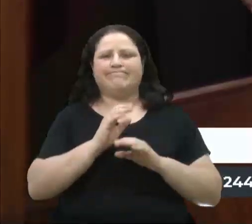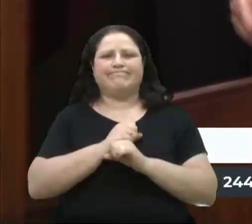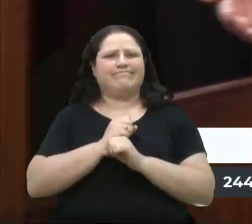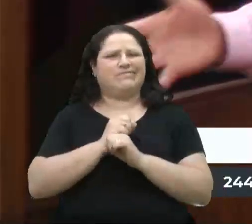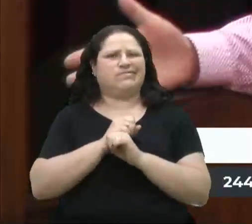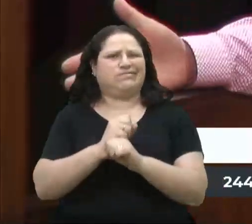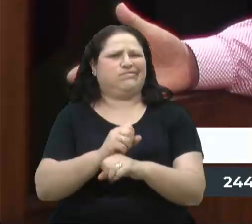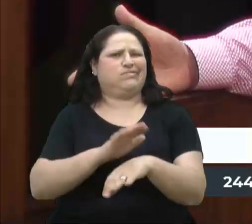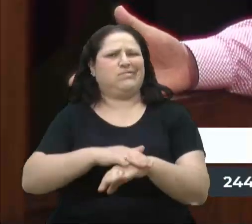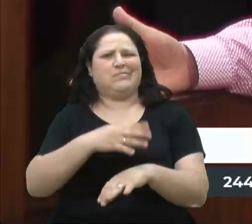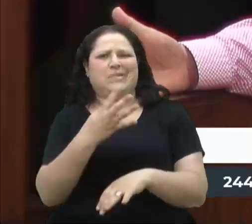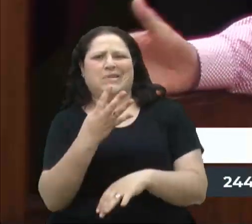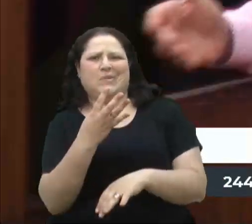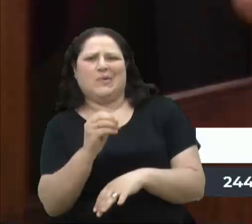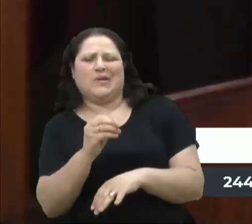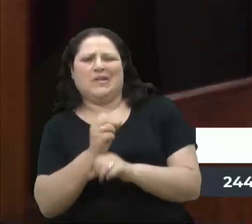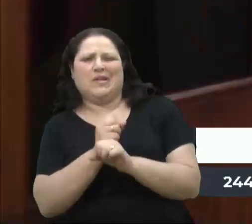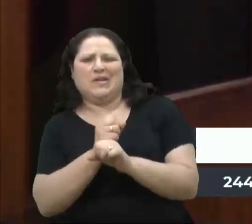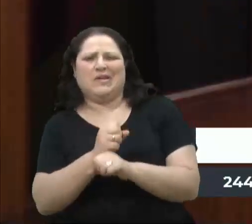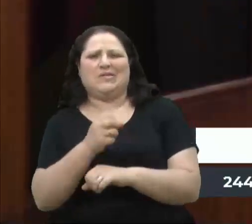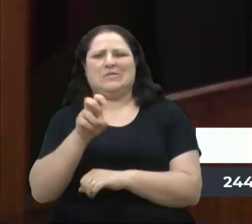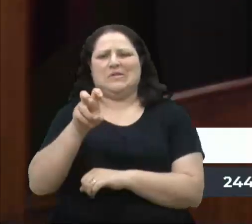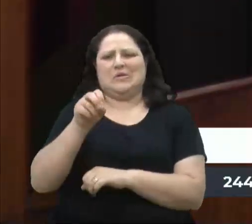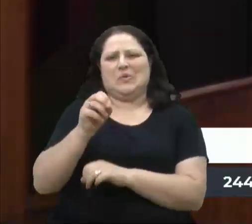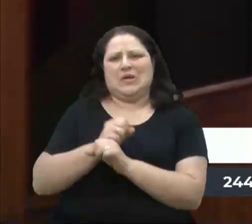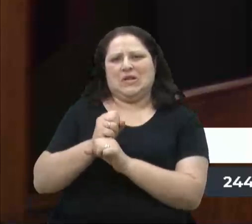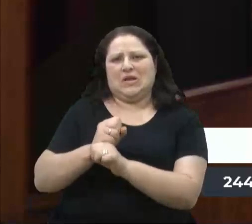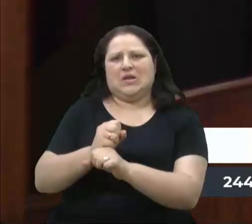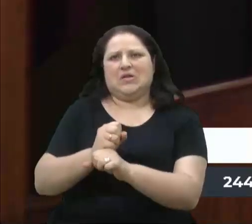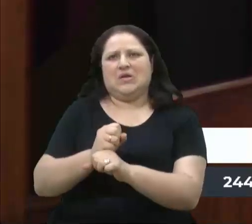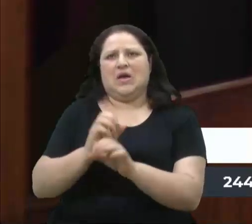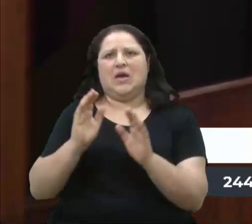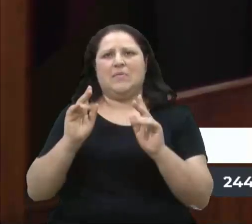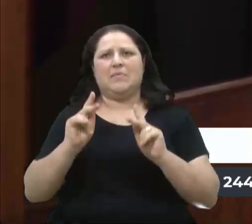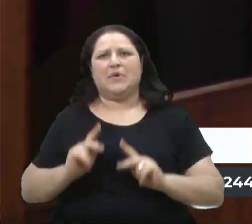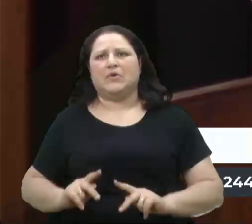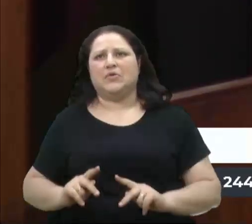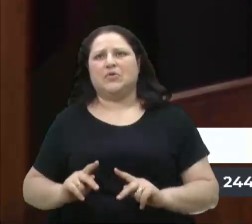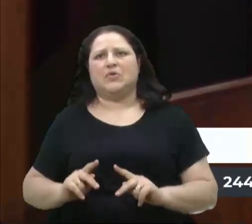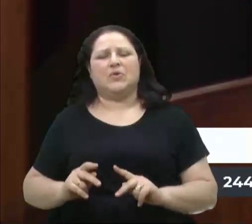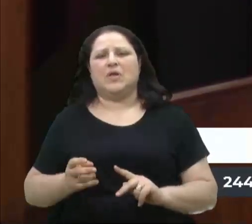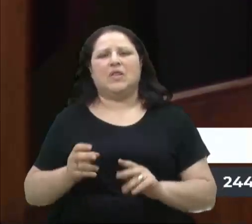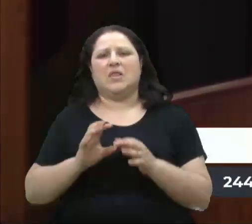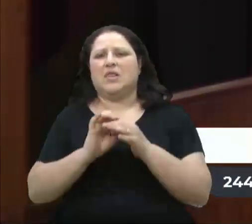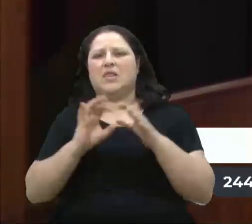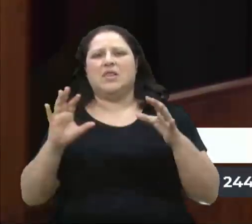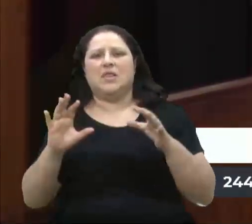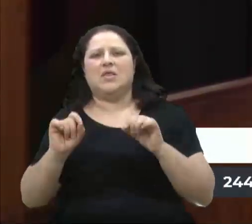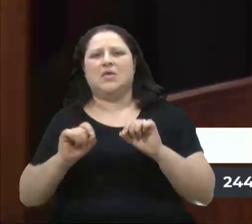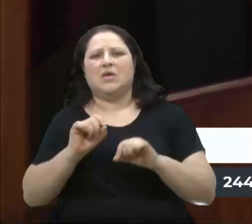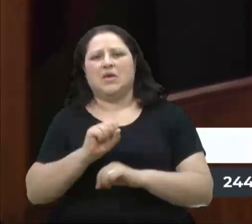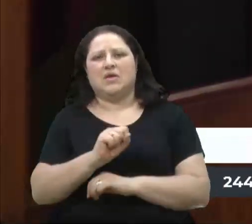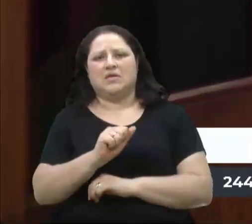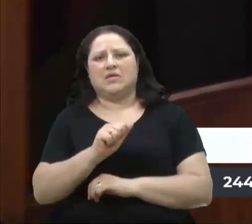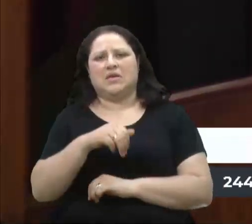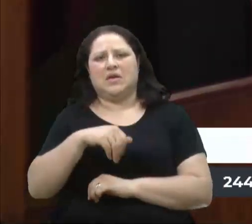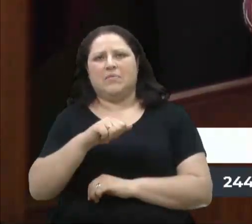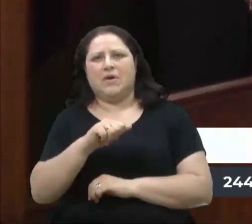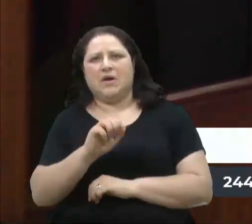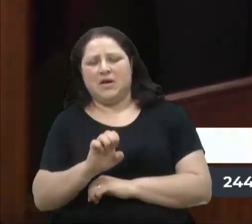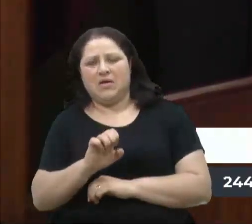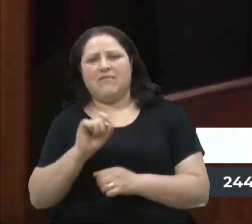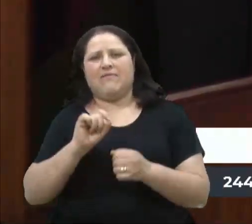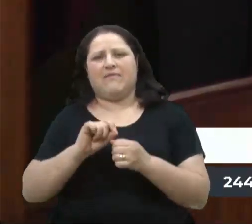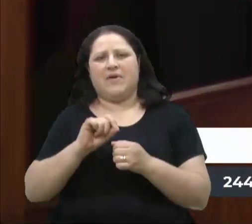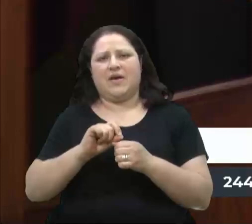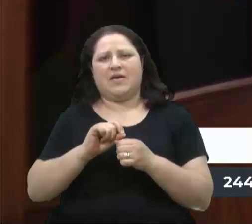desde que eu me conheço, e que não permitem, não é má vontade, que o SAMAI leve, faça as redes de água para